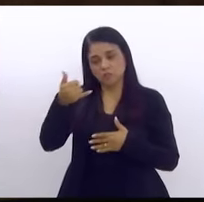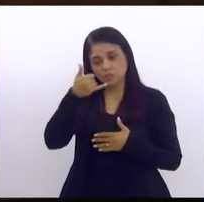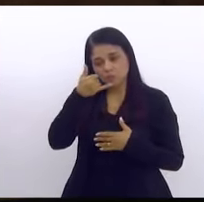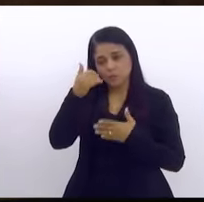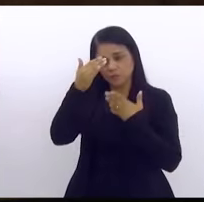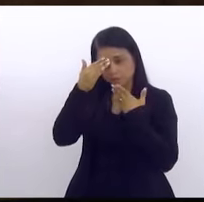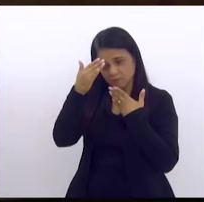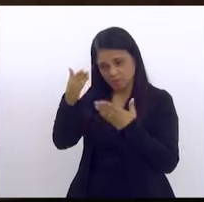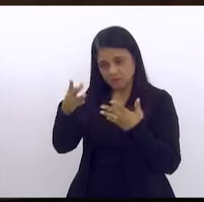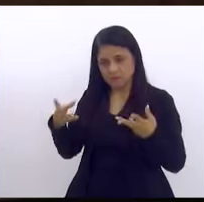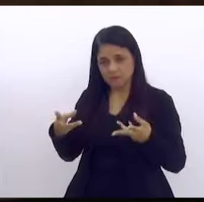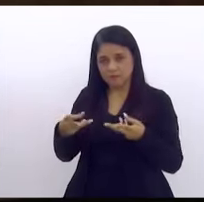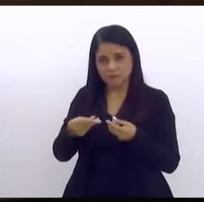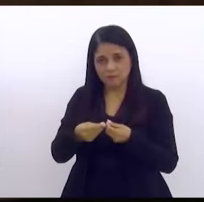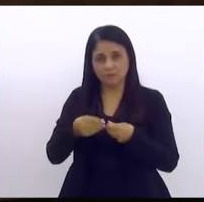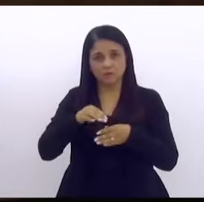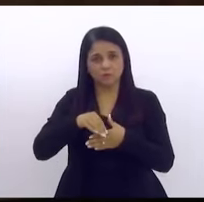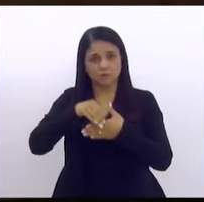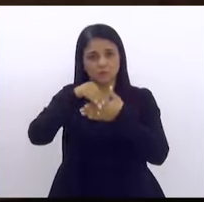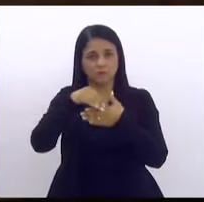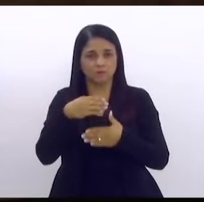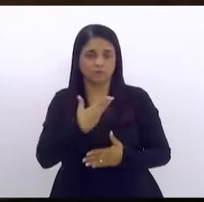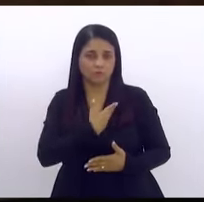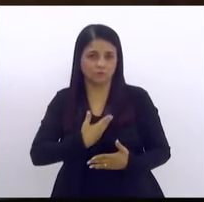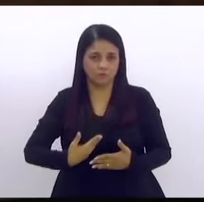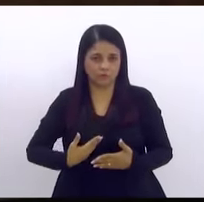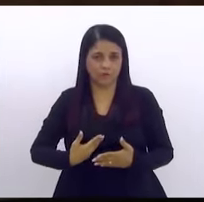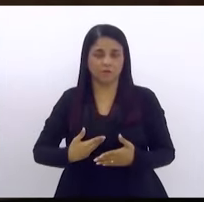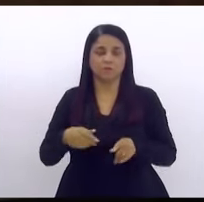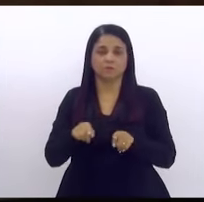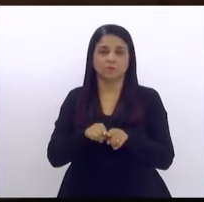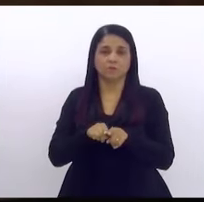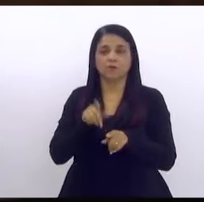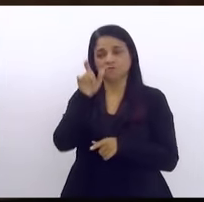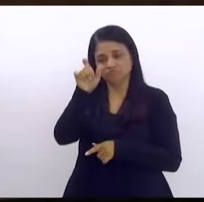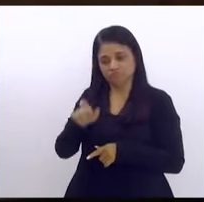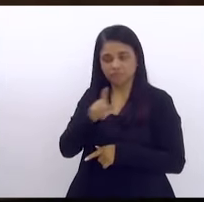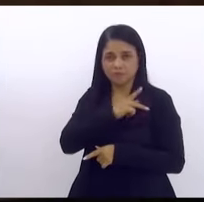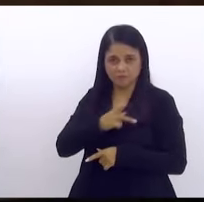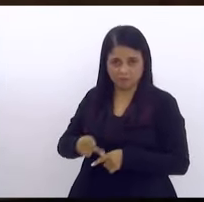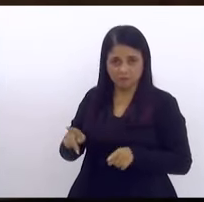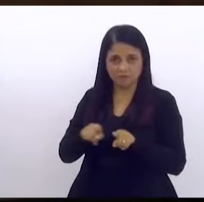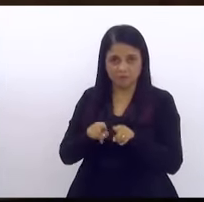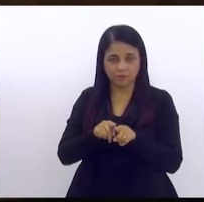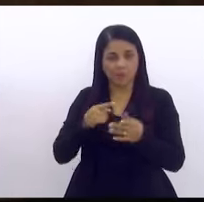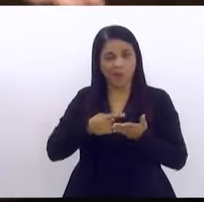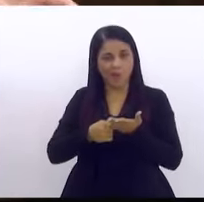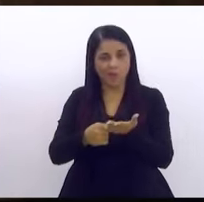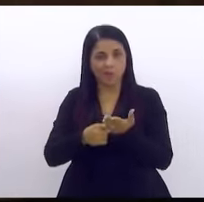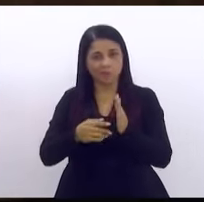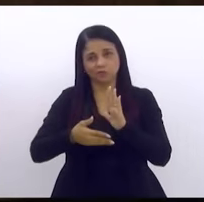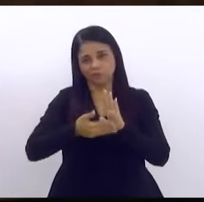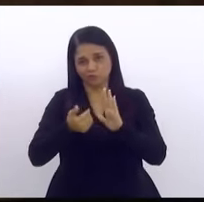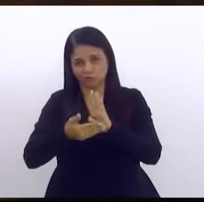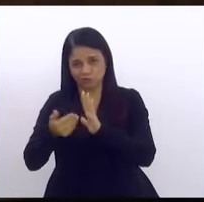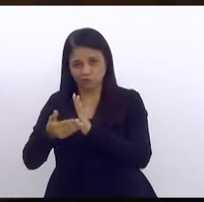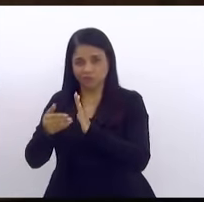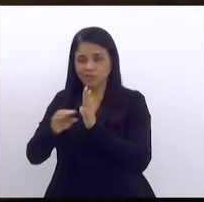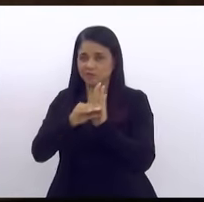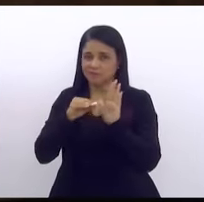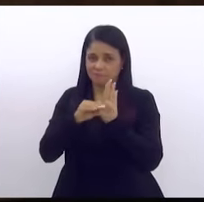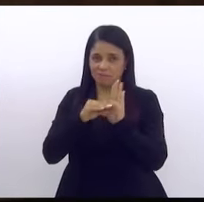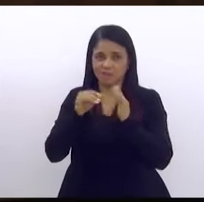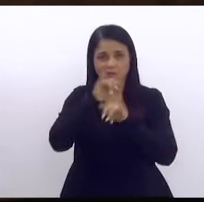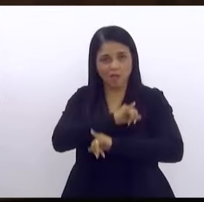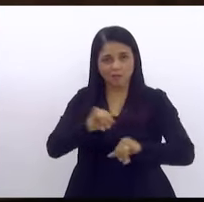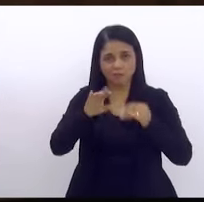do líder do governo, doutor Serginho, também de Vossa Excelência, diante do acordo, retirar as emendas e fazer o anúncio